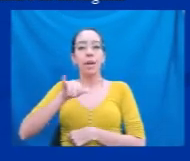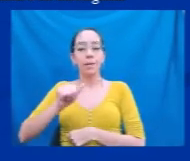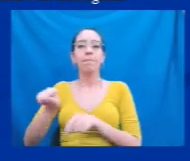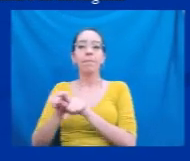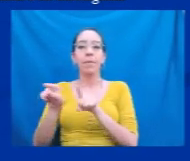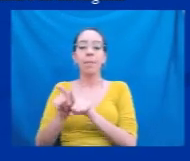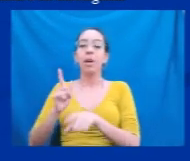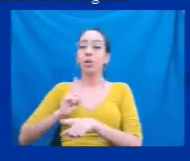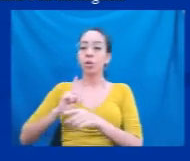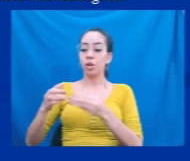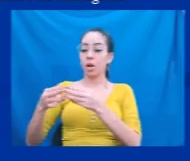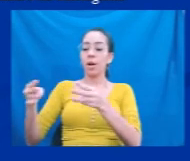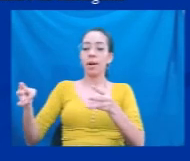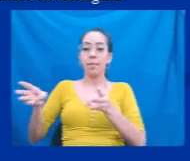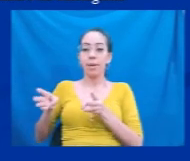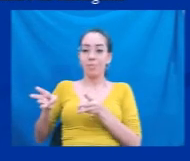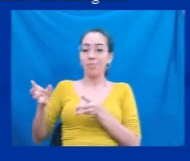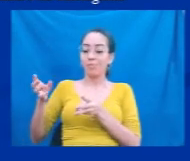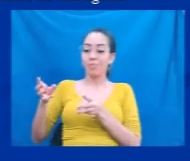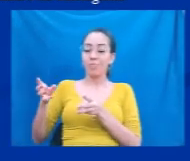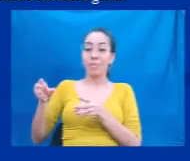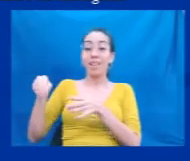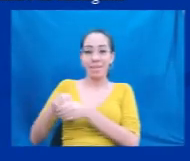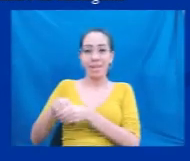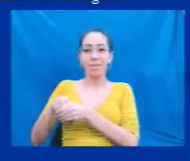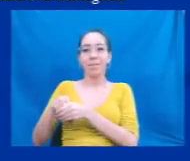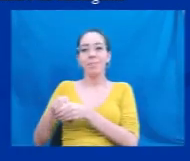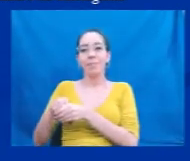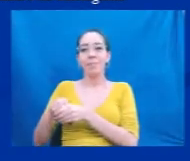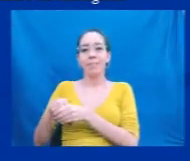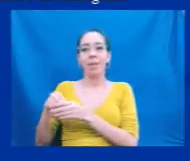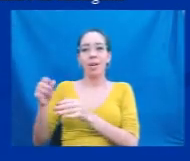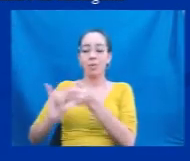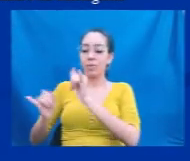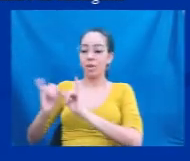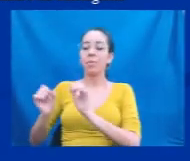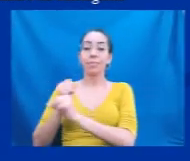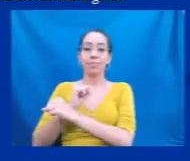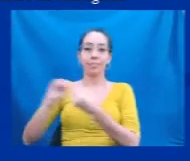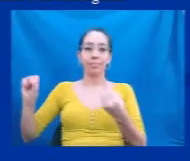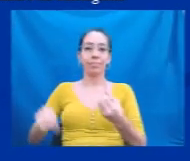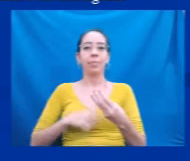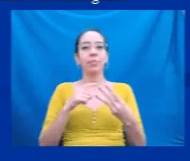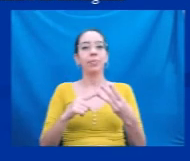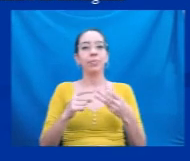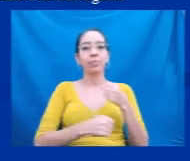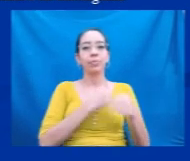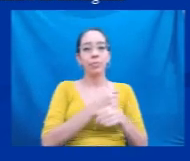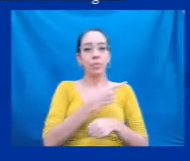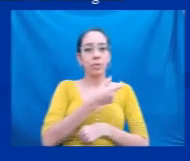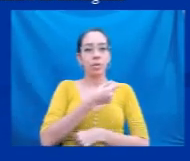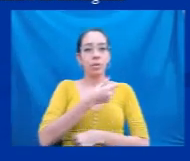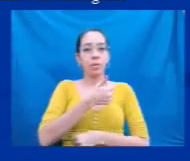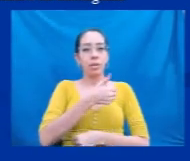2013, nos Estados Unidos, né, uma explosão atingiu uma fábrica de fertilizantes na cidade de Weston, no Texas, deixou mortos e dezenas de